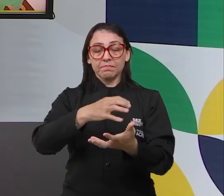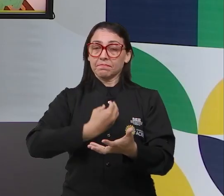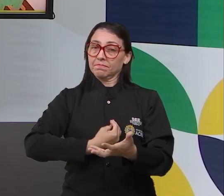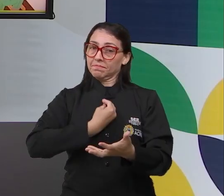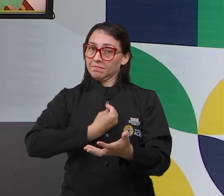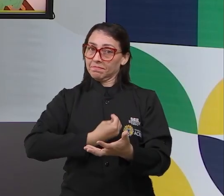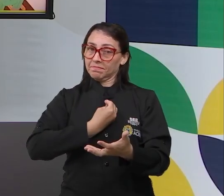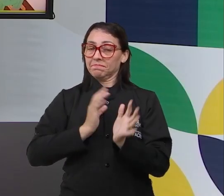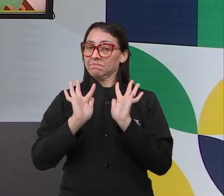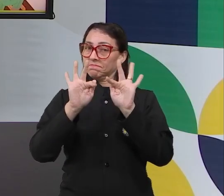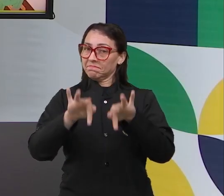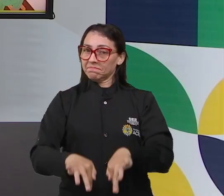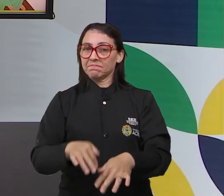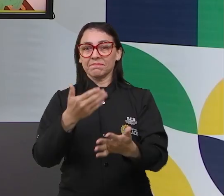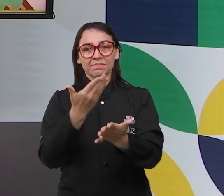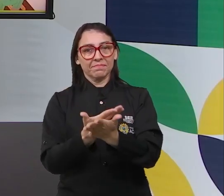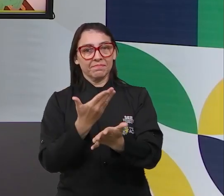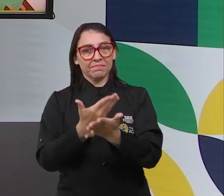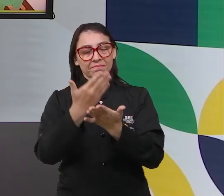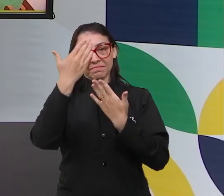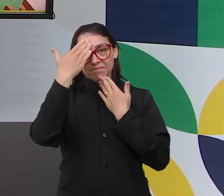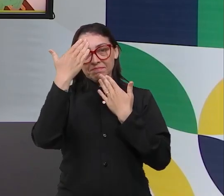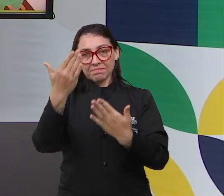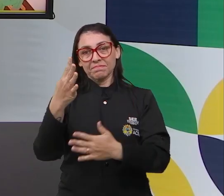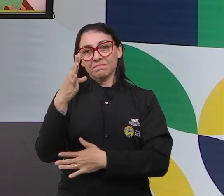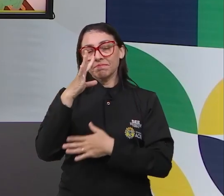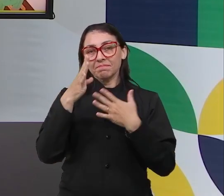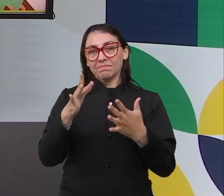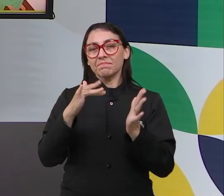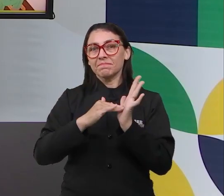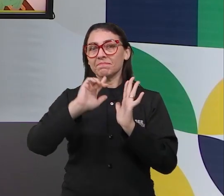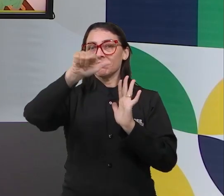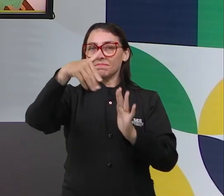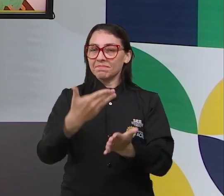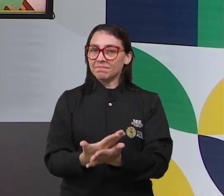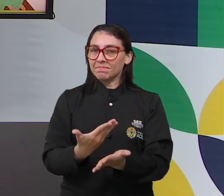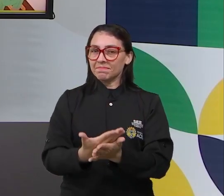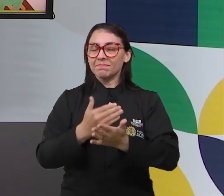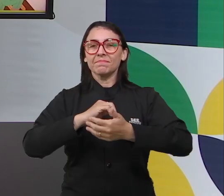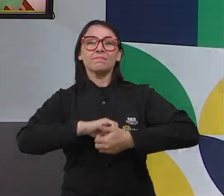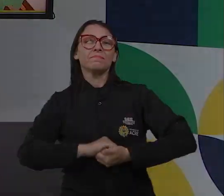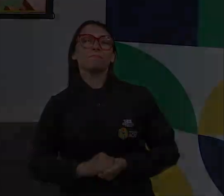da vida real. Eu vou finalizar por aqui, te agradeço pela atenção e até a próxima aula.